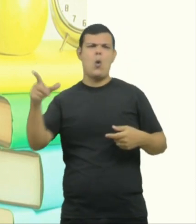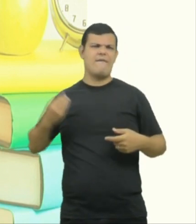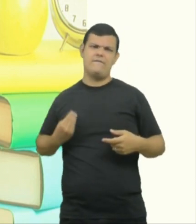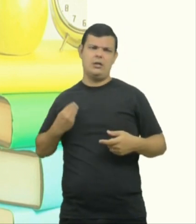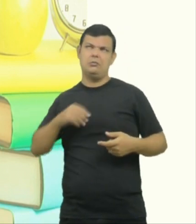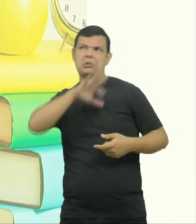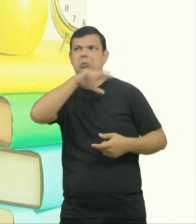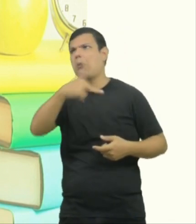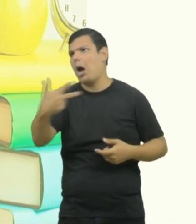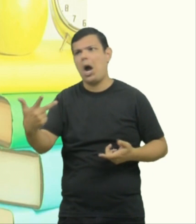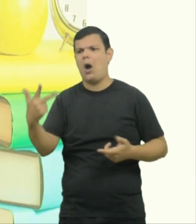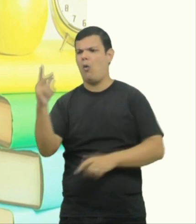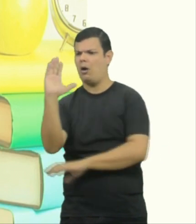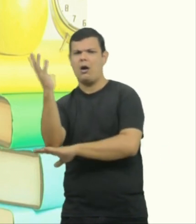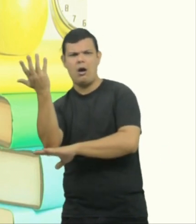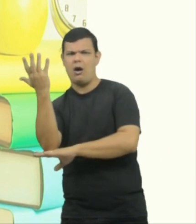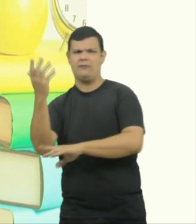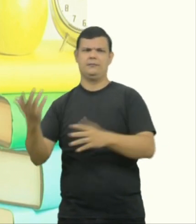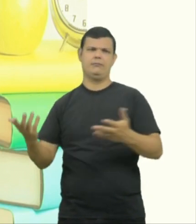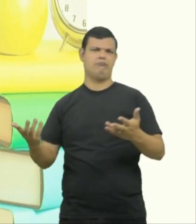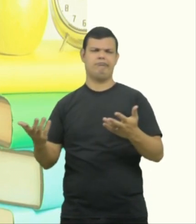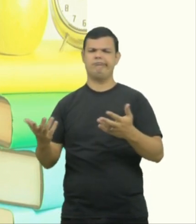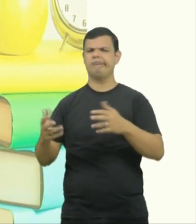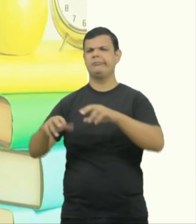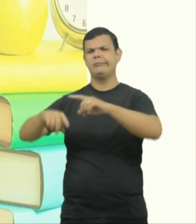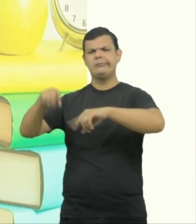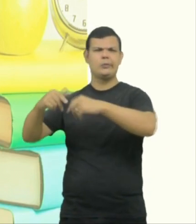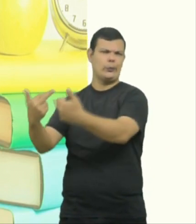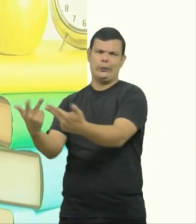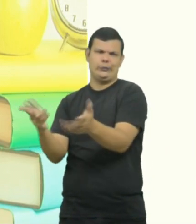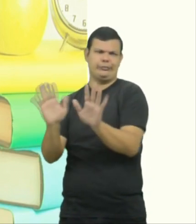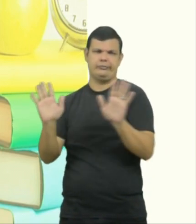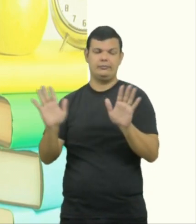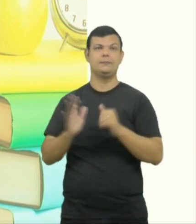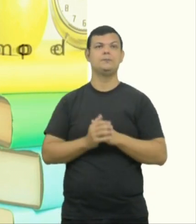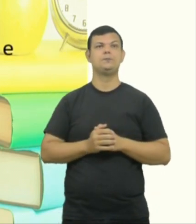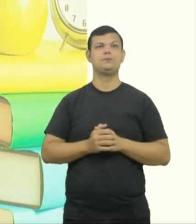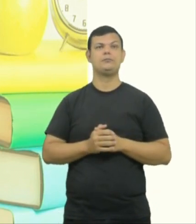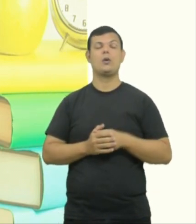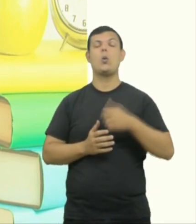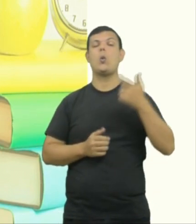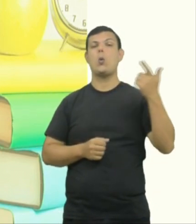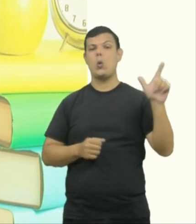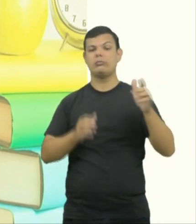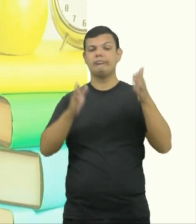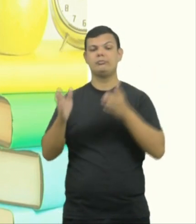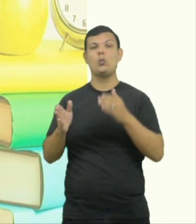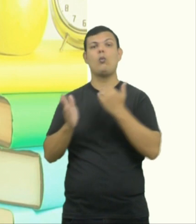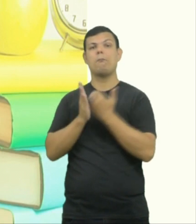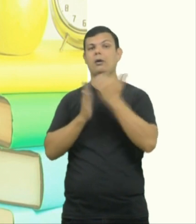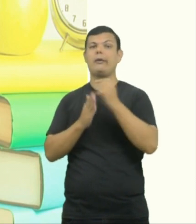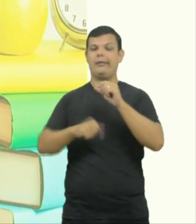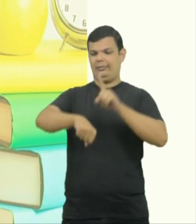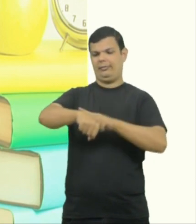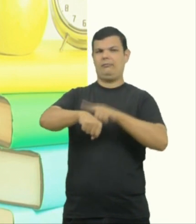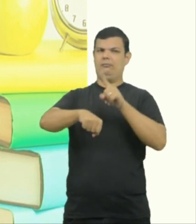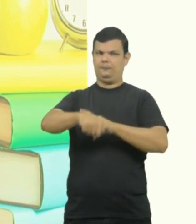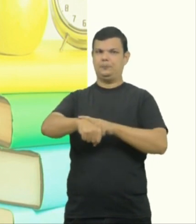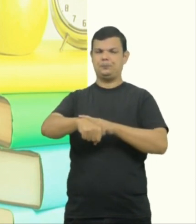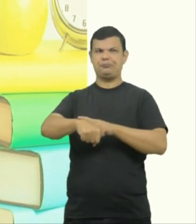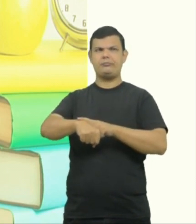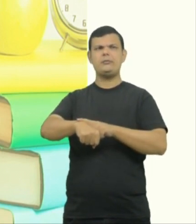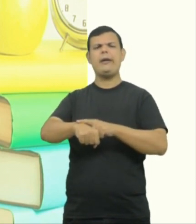quais animais, plantas ou até objetos humanizados. Um outro elemento que nós temos na narrativa é o tempo. E tempo